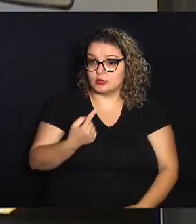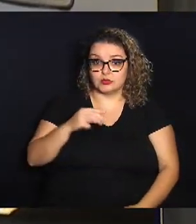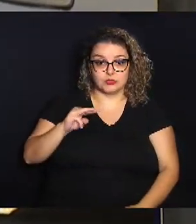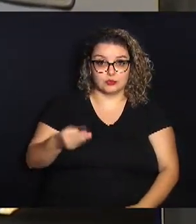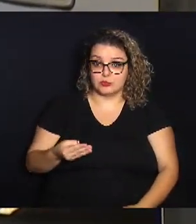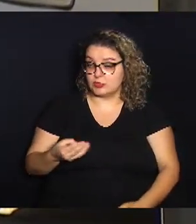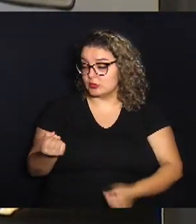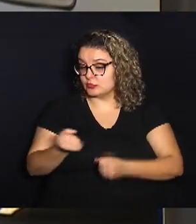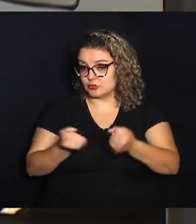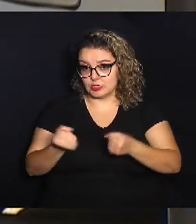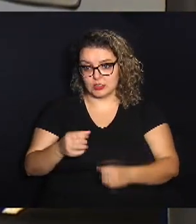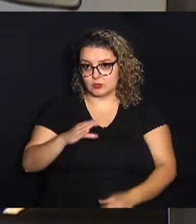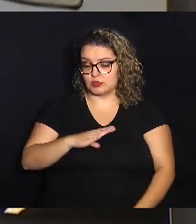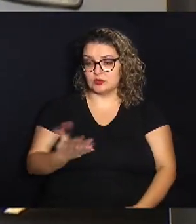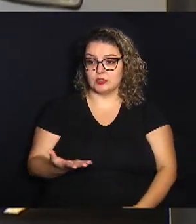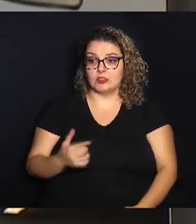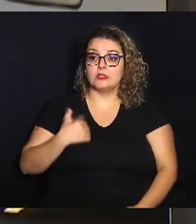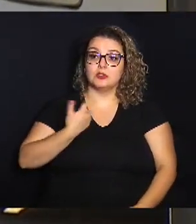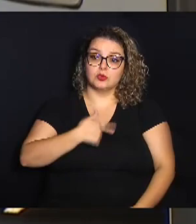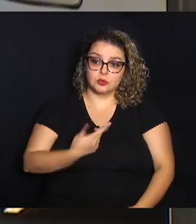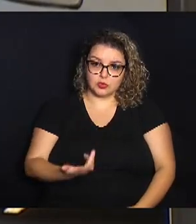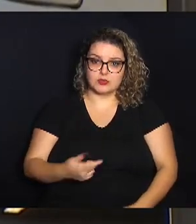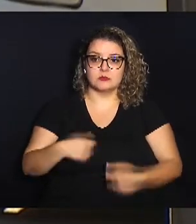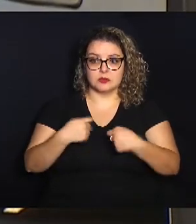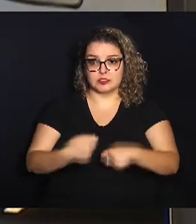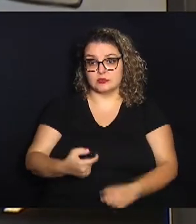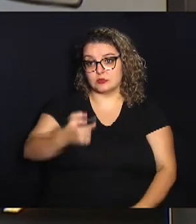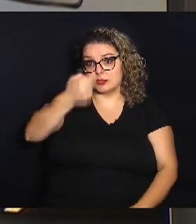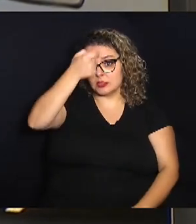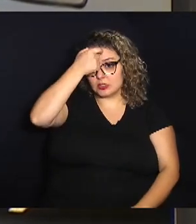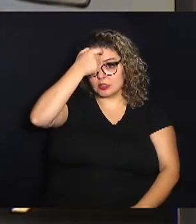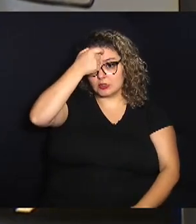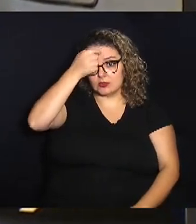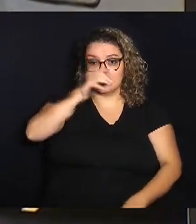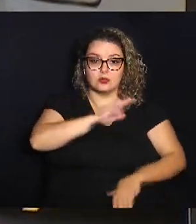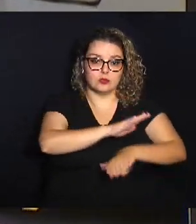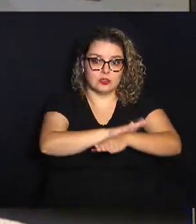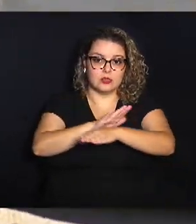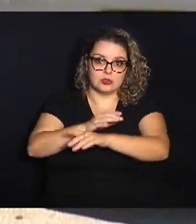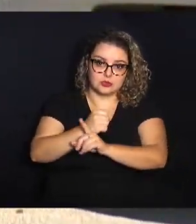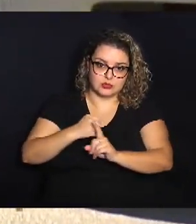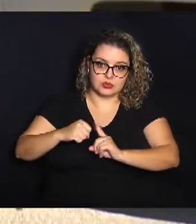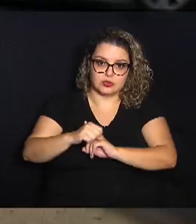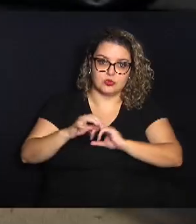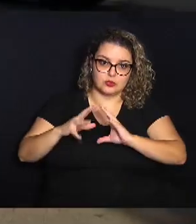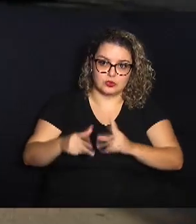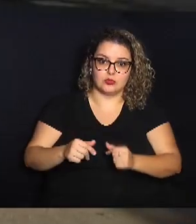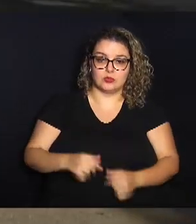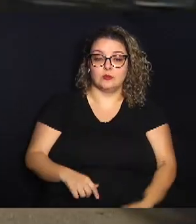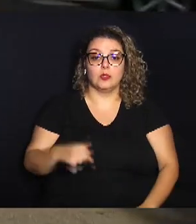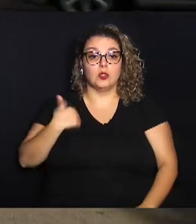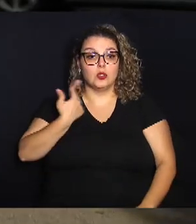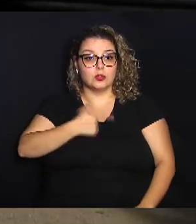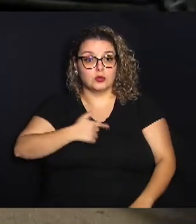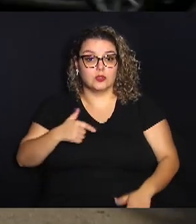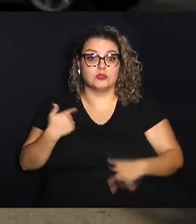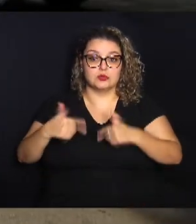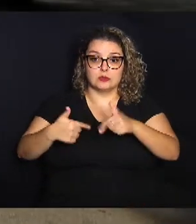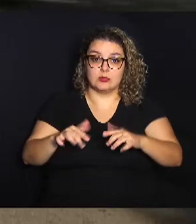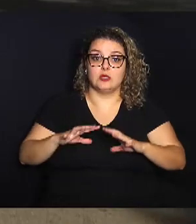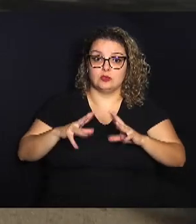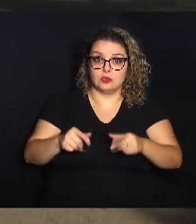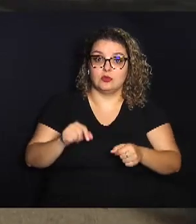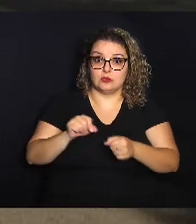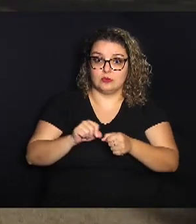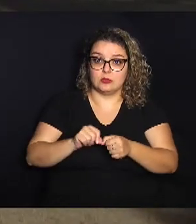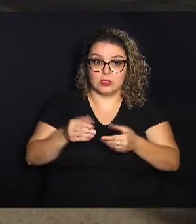na cidade. Então a gente tem que contar com a conscientização e com a colaboração da sociedade. Todo o nosso trabalho, ele é feito aqui hoje, nesse